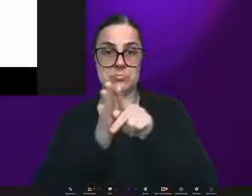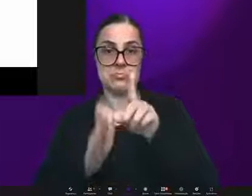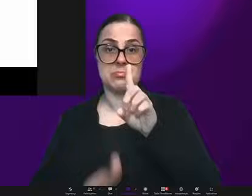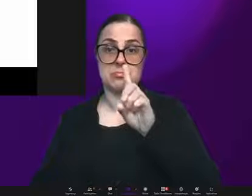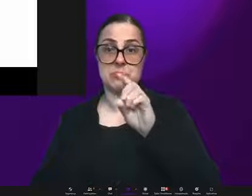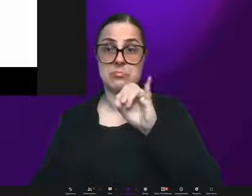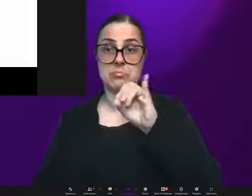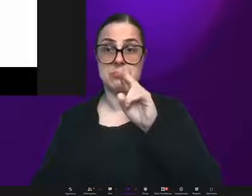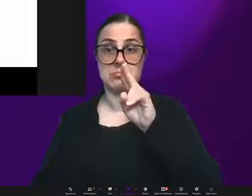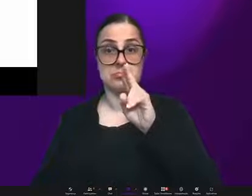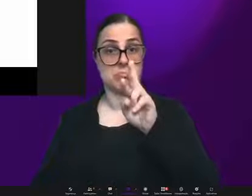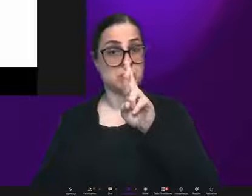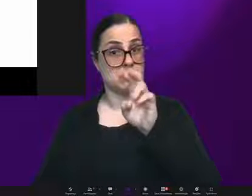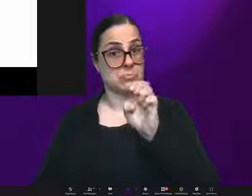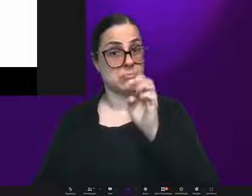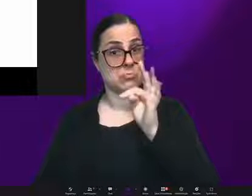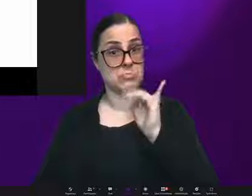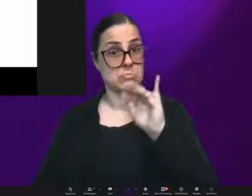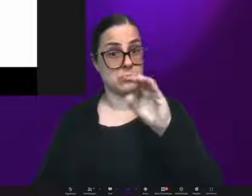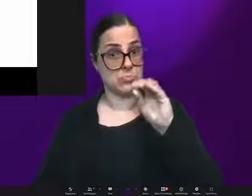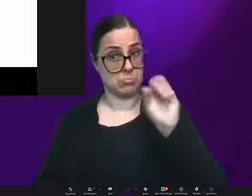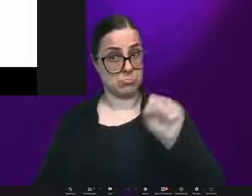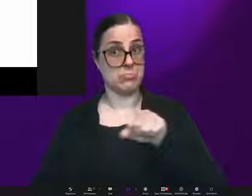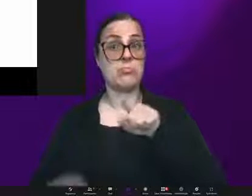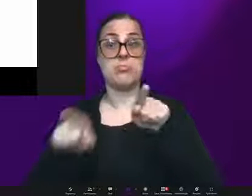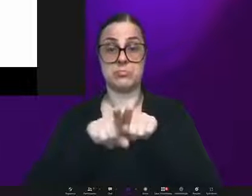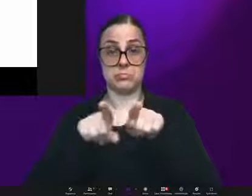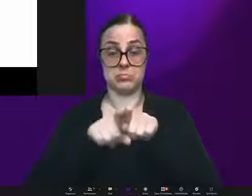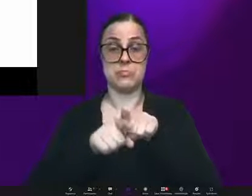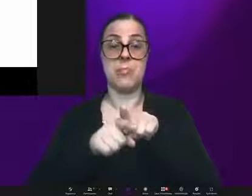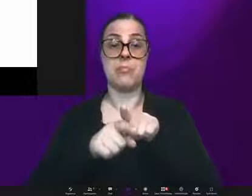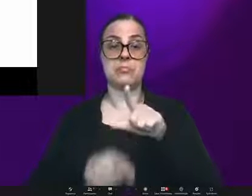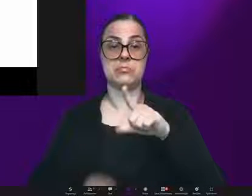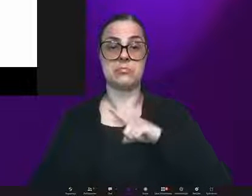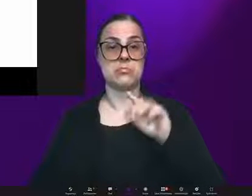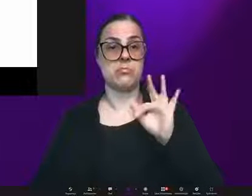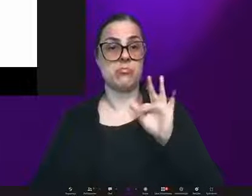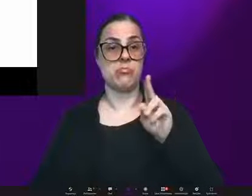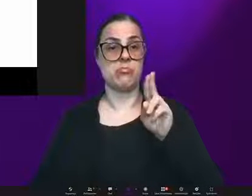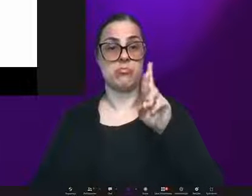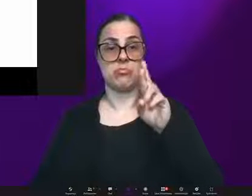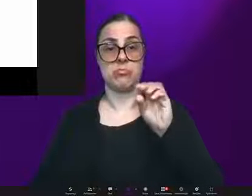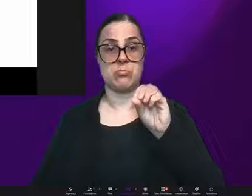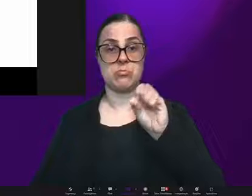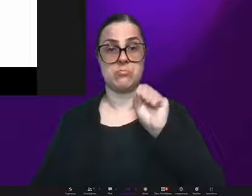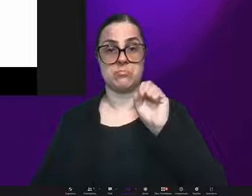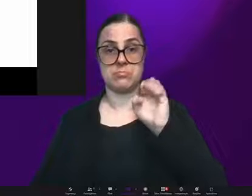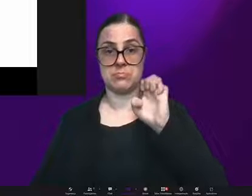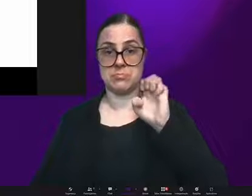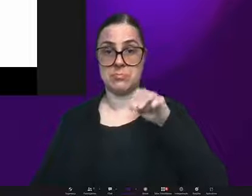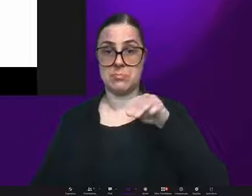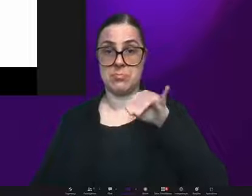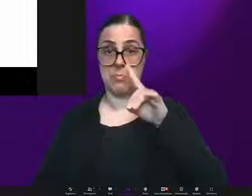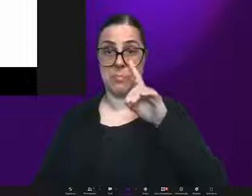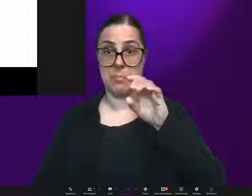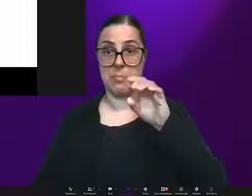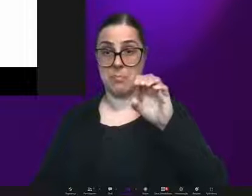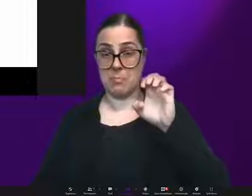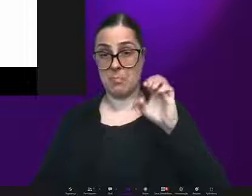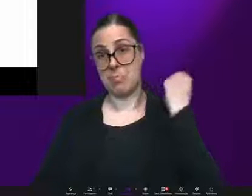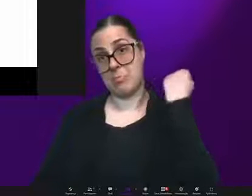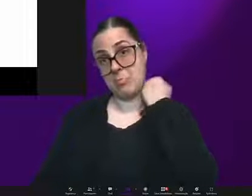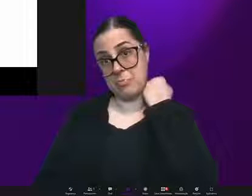de furosemida, que é também uma ferramenta para predição de desfechos renais, e graças a